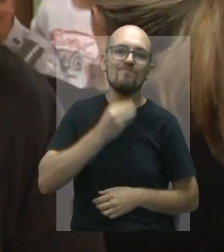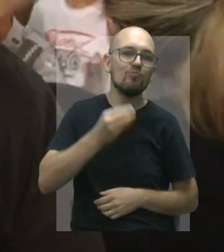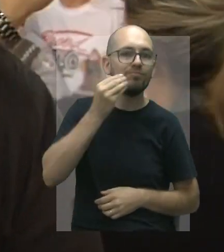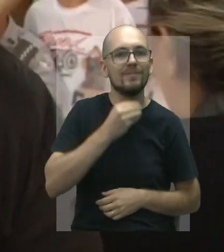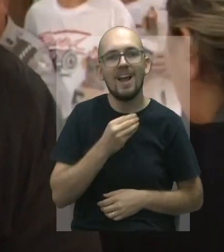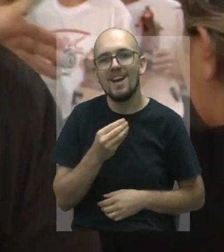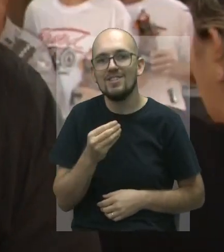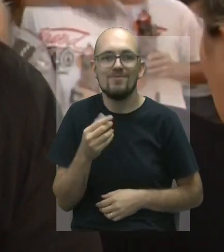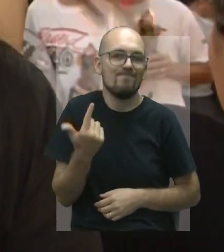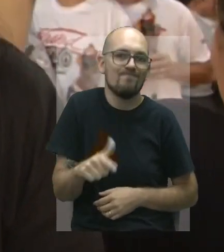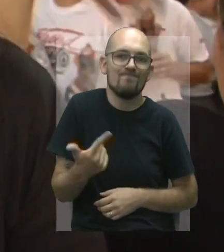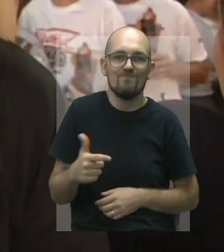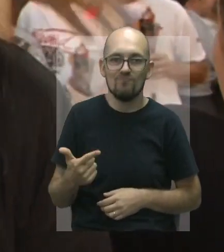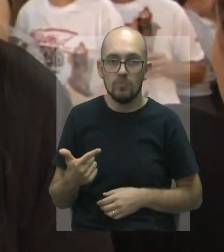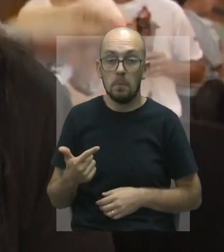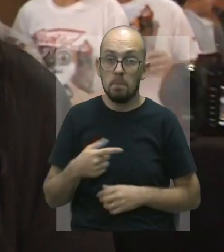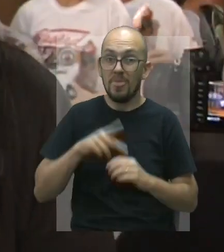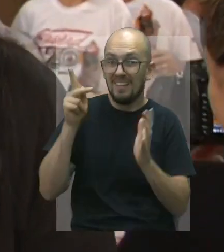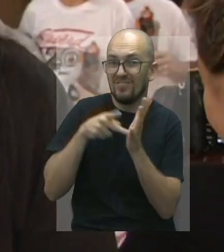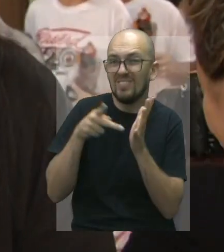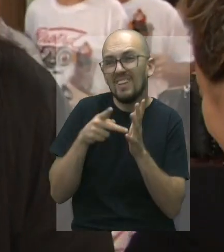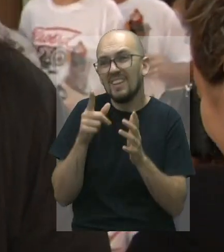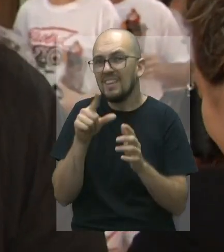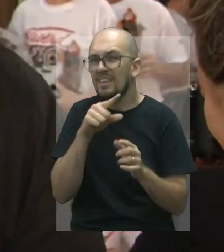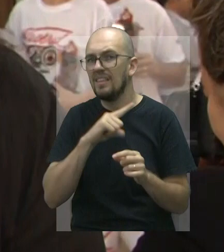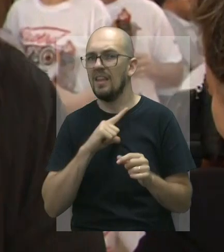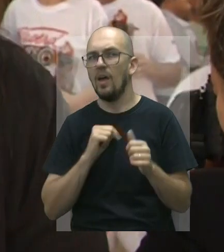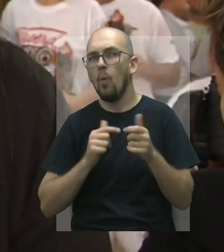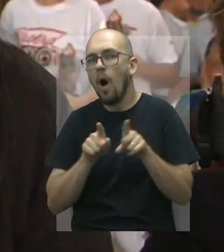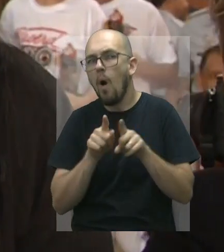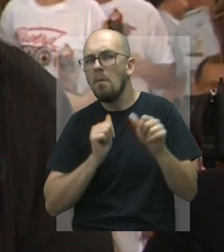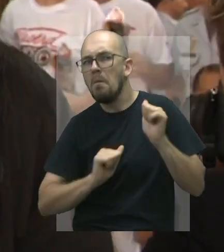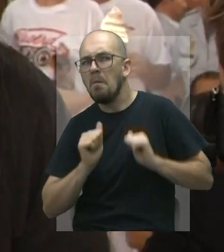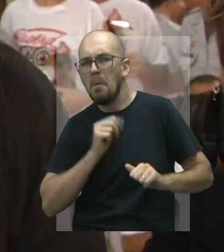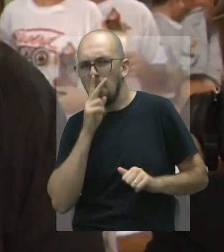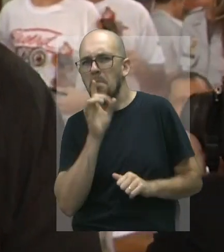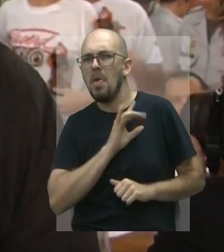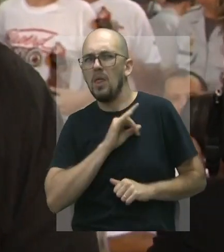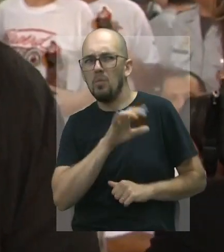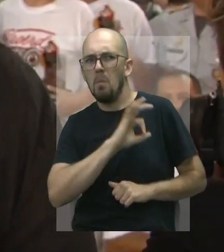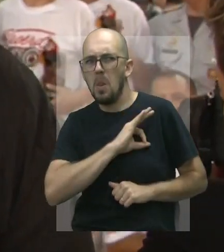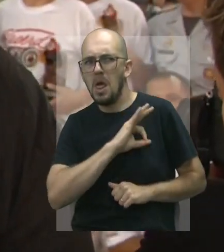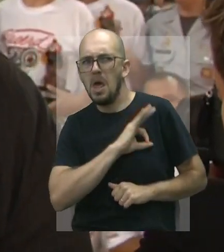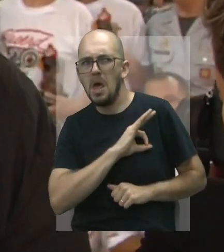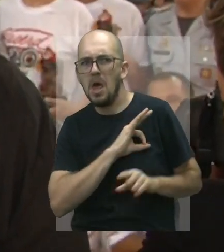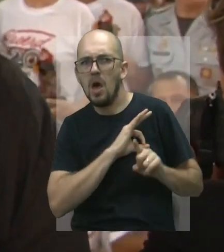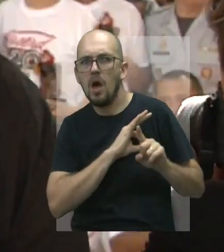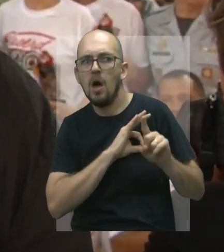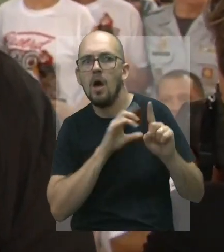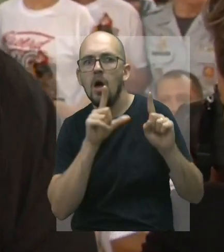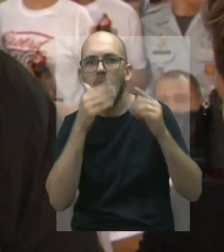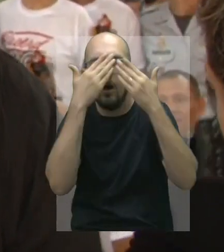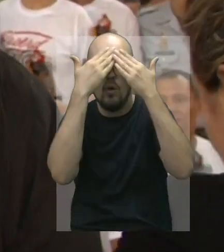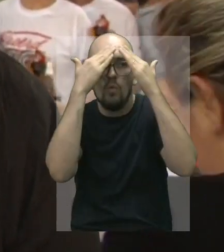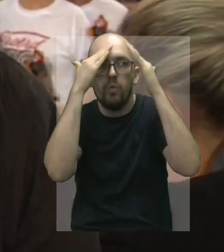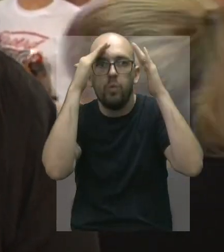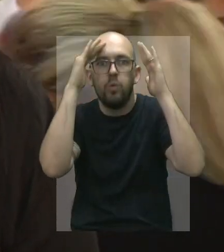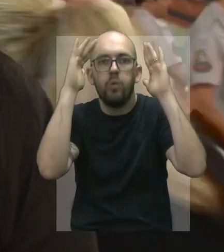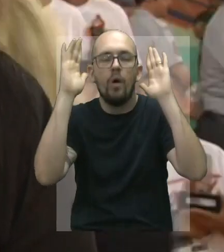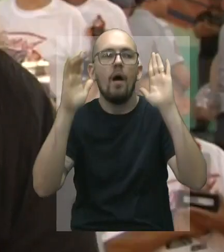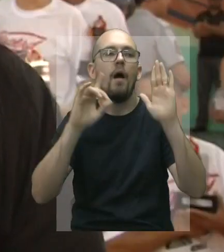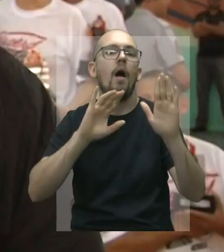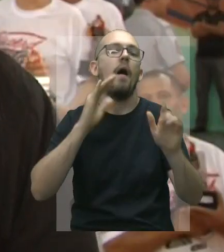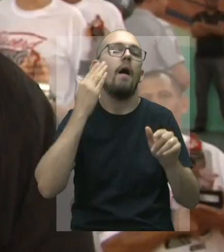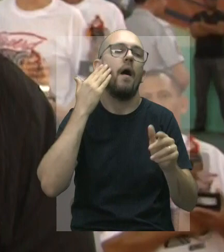oportunidades e, na verdade, elas têm até um pouco de receio da Polícia Militar. E com esse trabalho feito dentro da